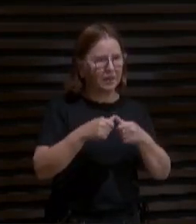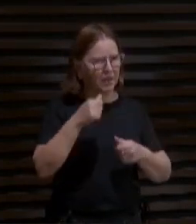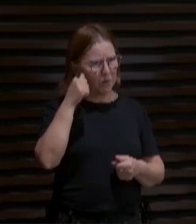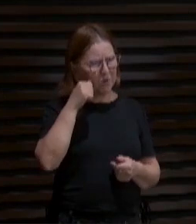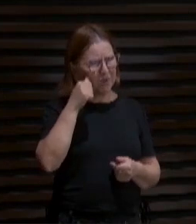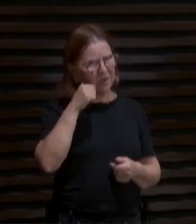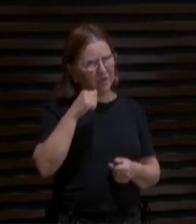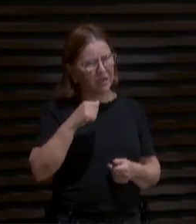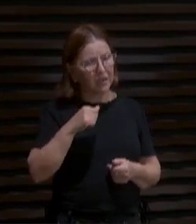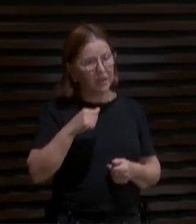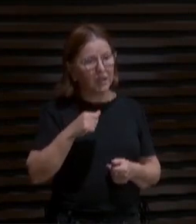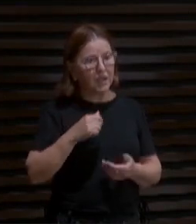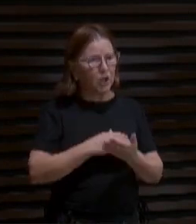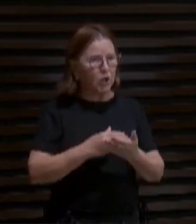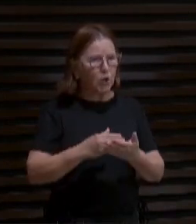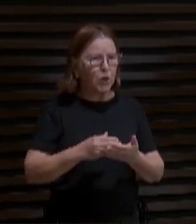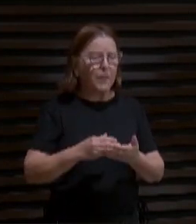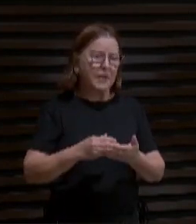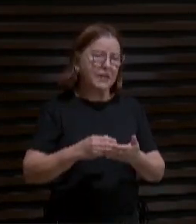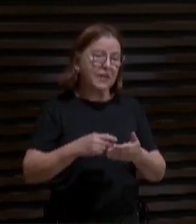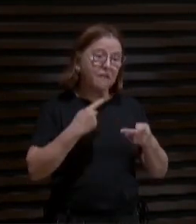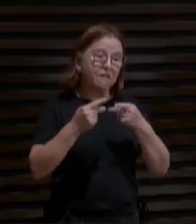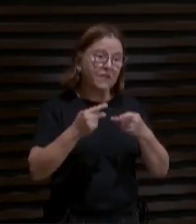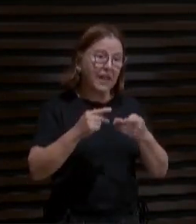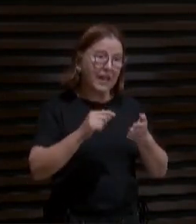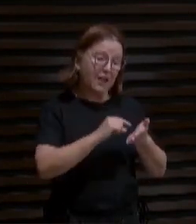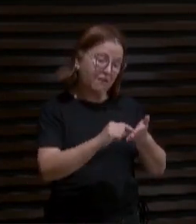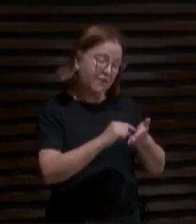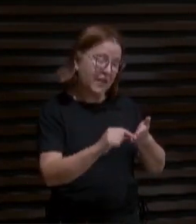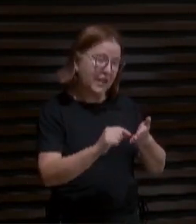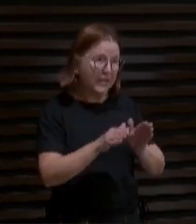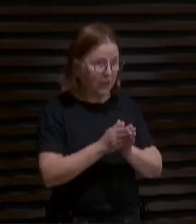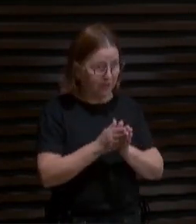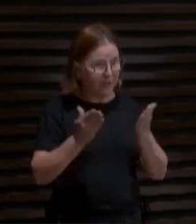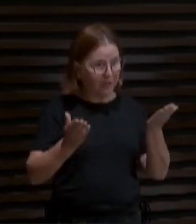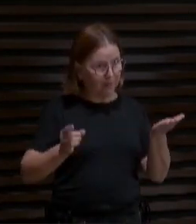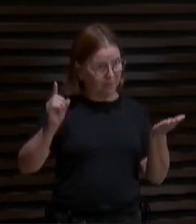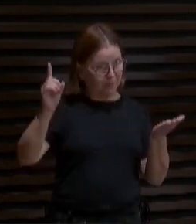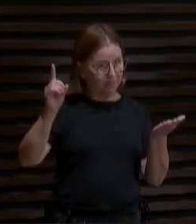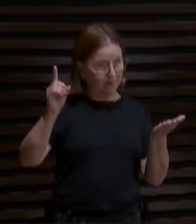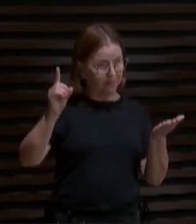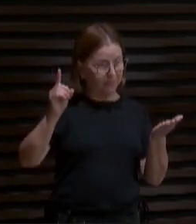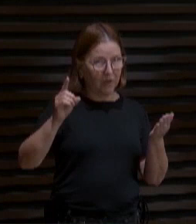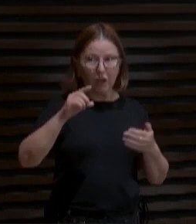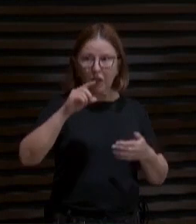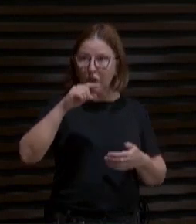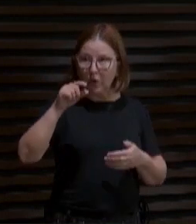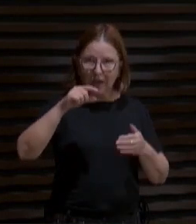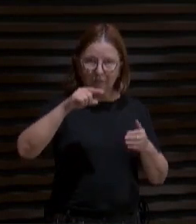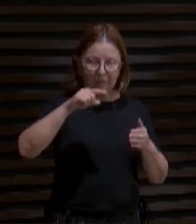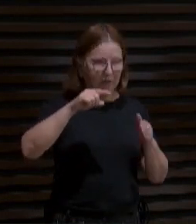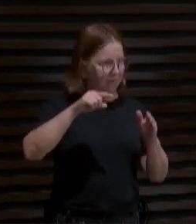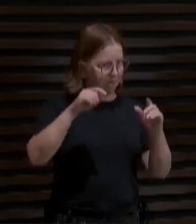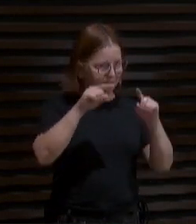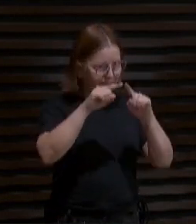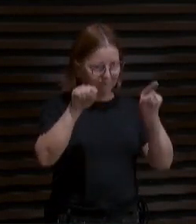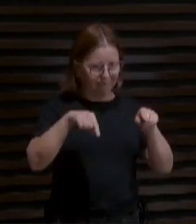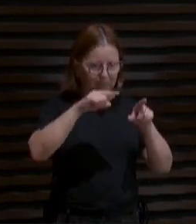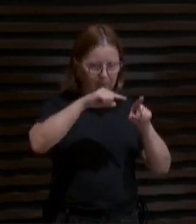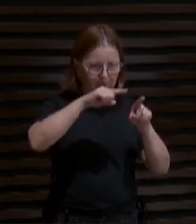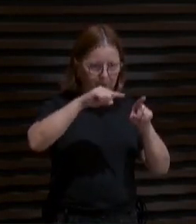comecei a citar versículo bíblico. Quando eu citava, aquele aparelhinho fazia assim, estava assim, tom,